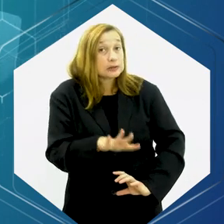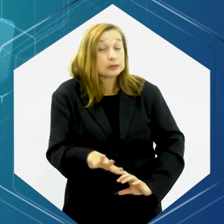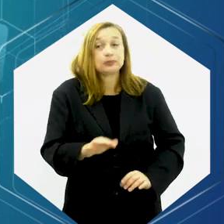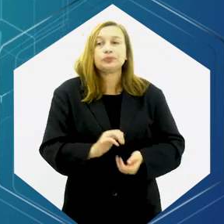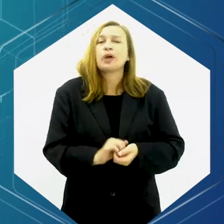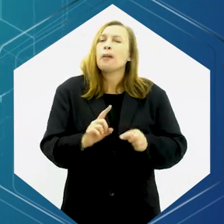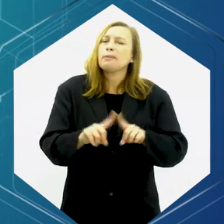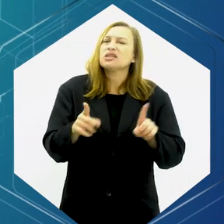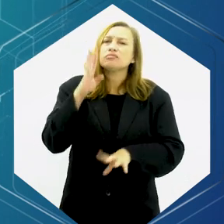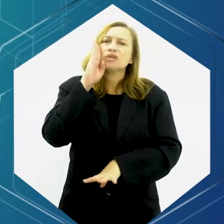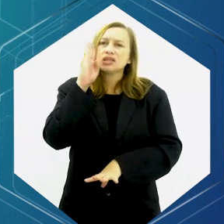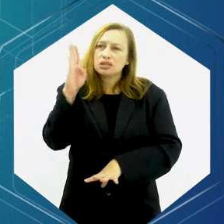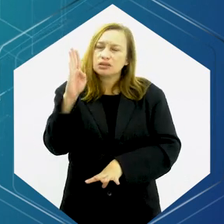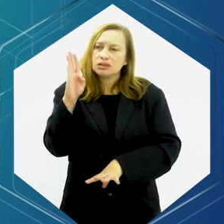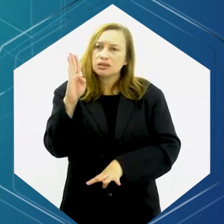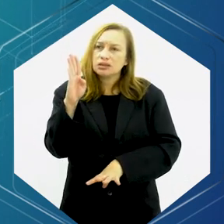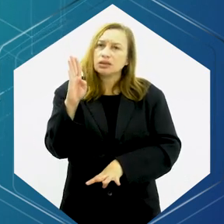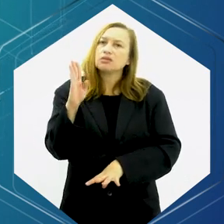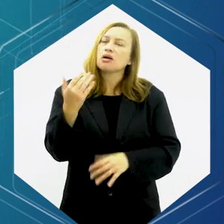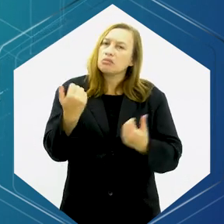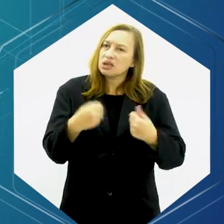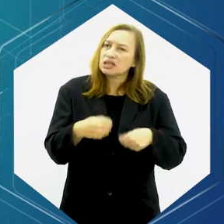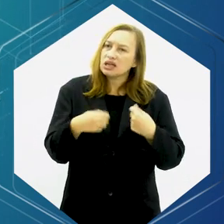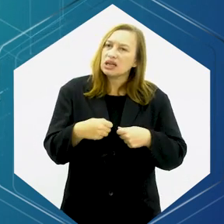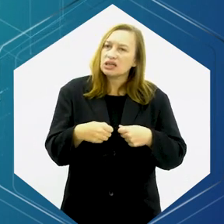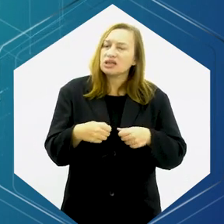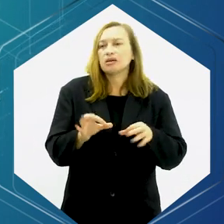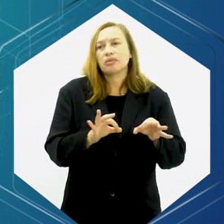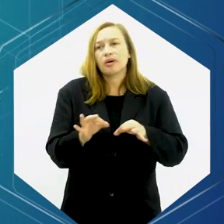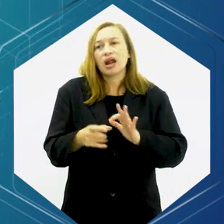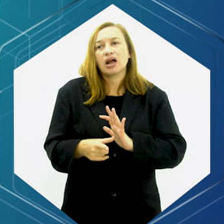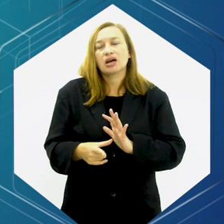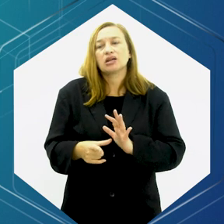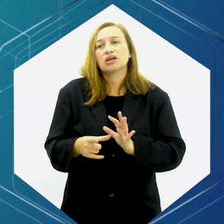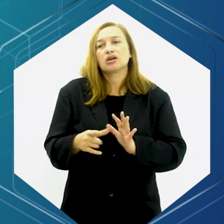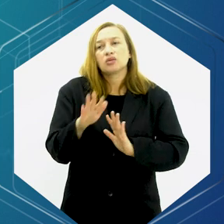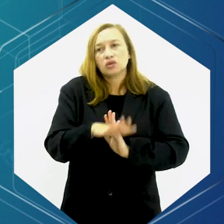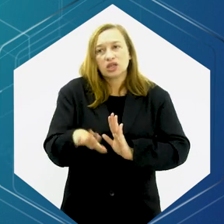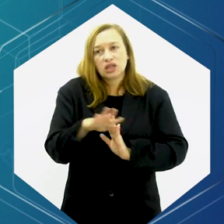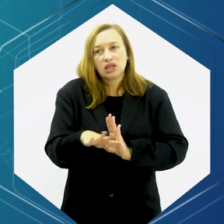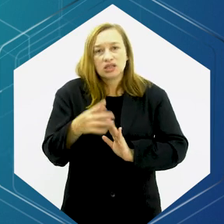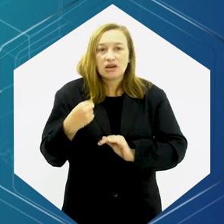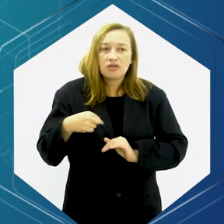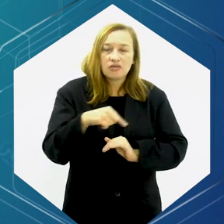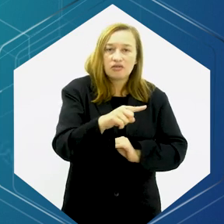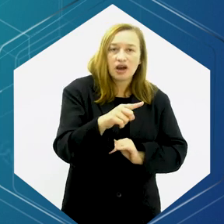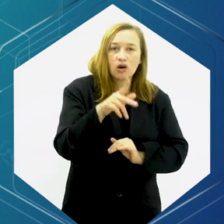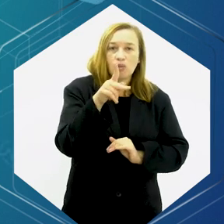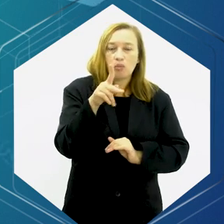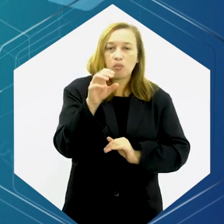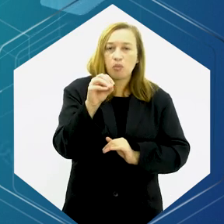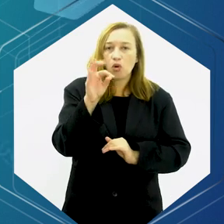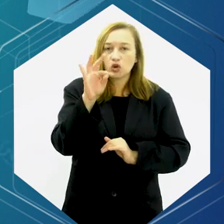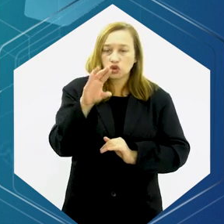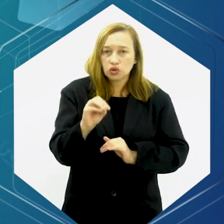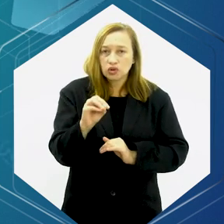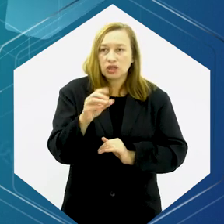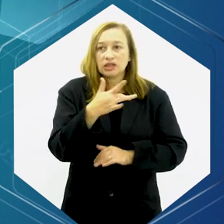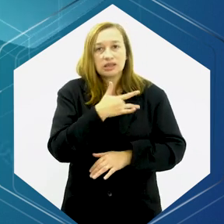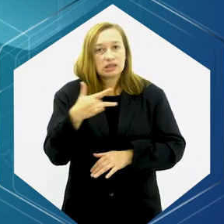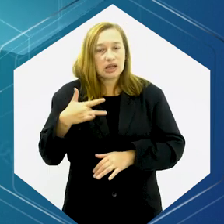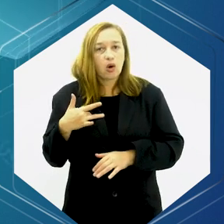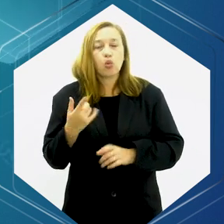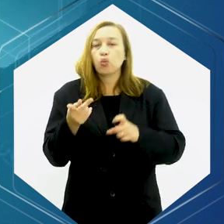peso da criança né mas principalmente isso deveria ser feito quando a criança vai ao centro de saúde quando